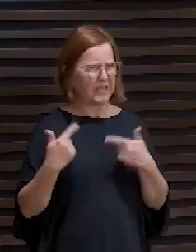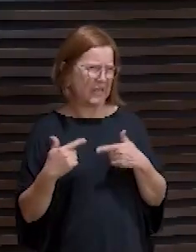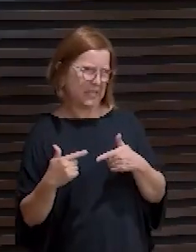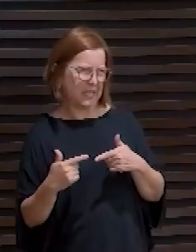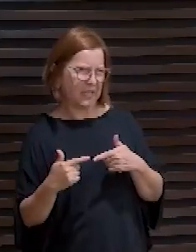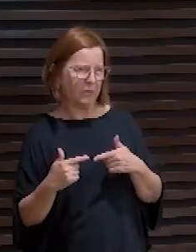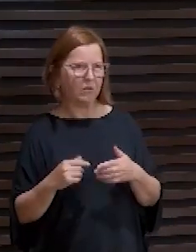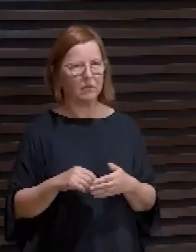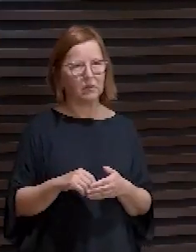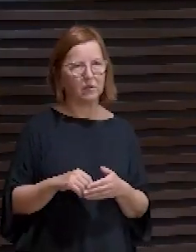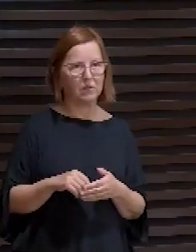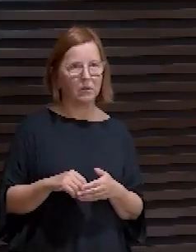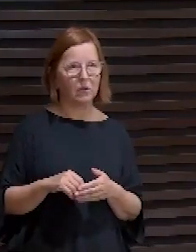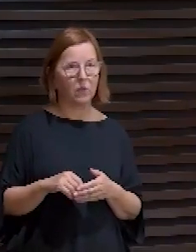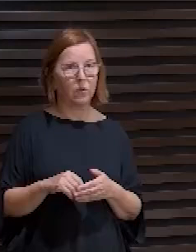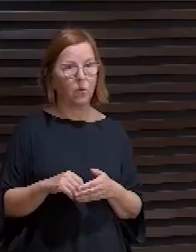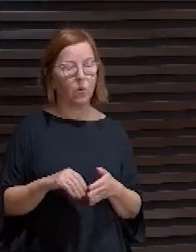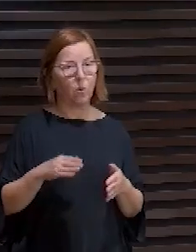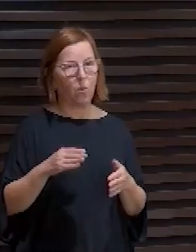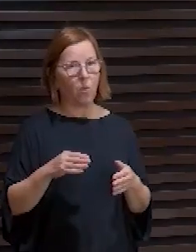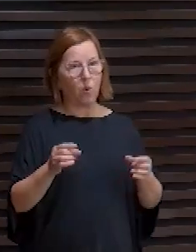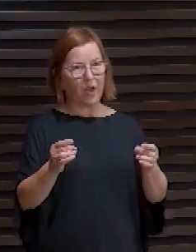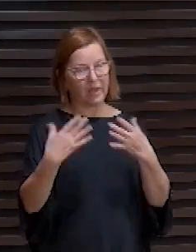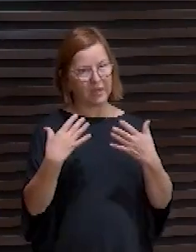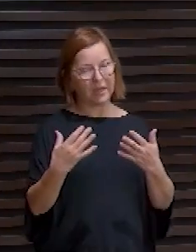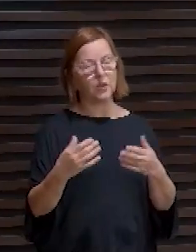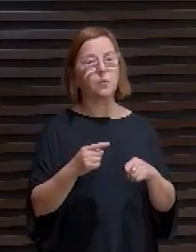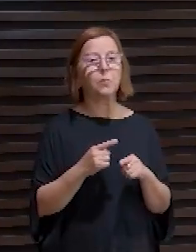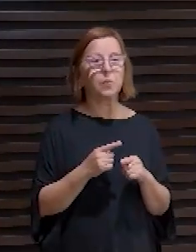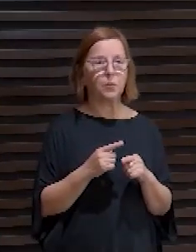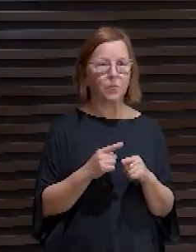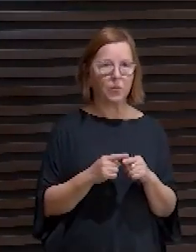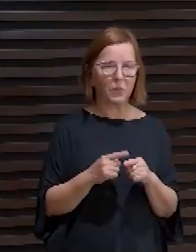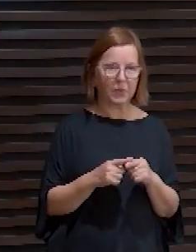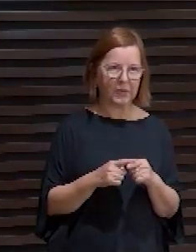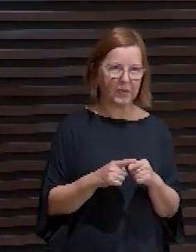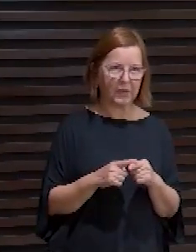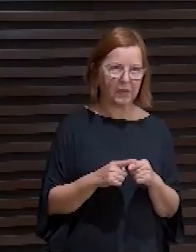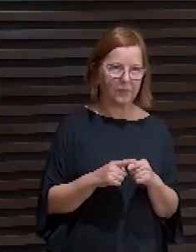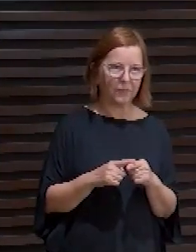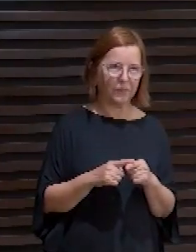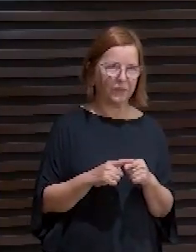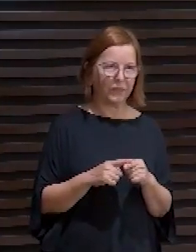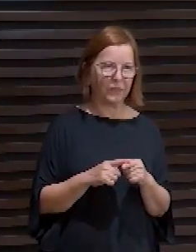pirrônicos, ou nós somos rejeitados, porque quando acontecem algumas coisas assim, que são contrárias à palavra de Deus,